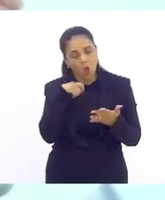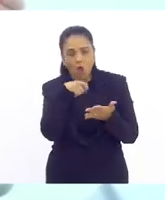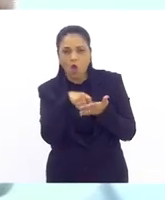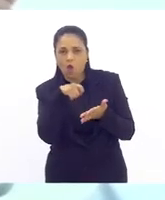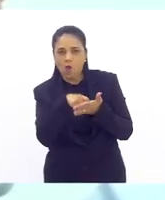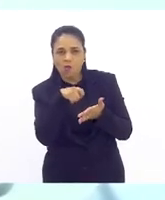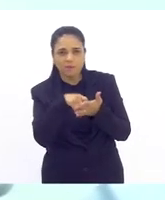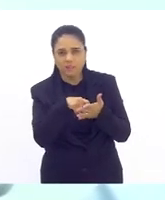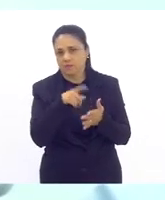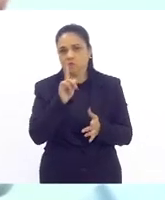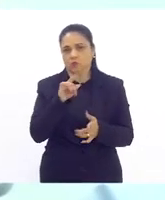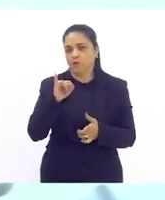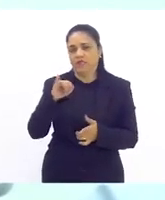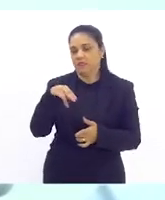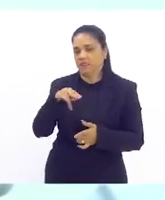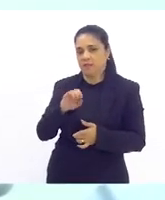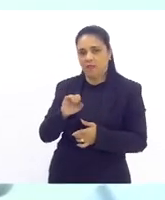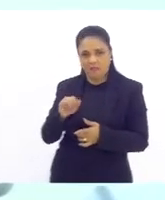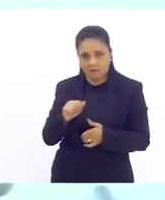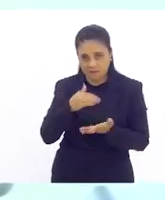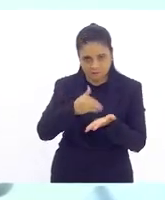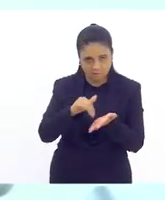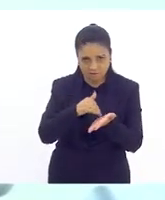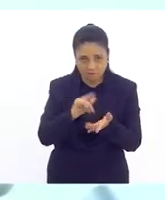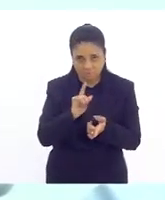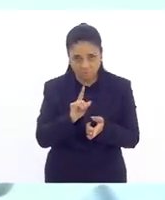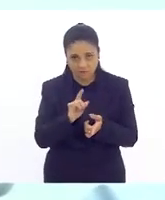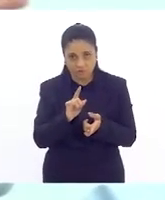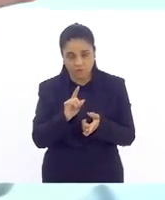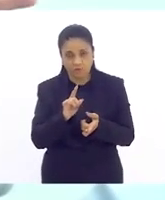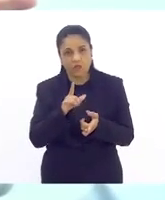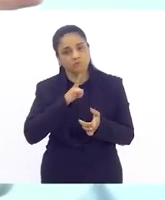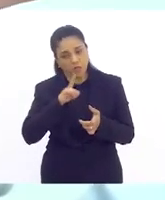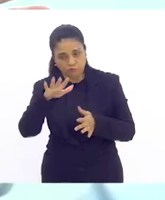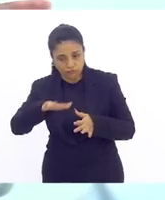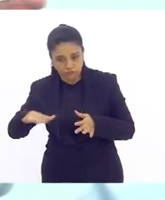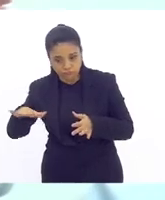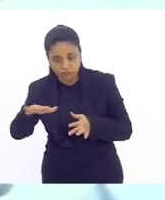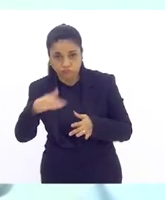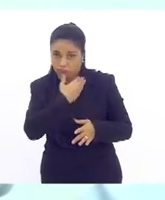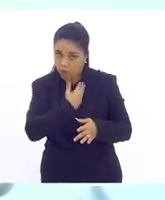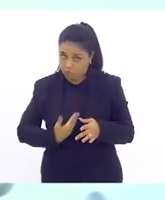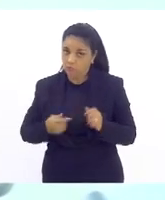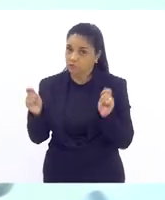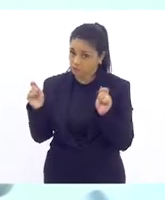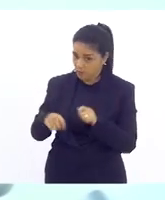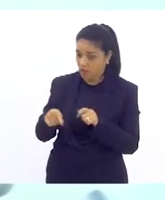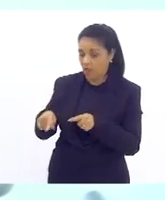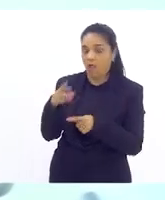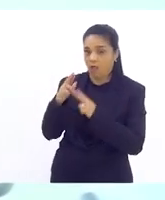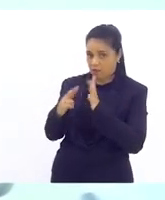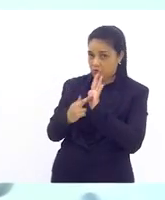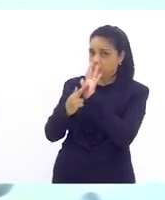do Enéa da secretaria mas não sei nos aterros públicos que são poucos mas os aterros privados eles